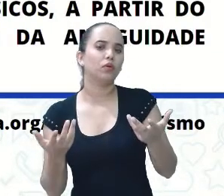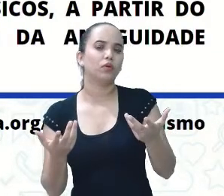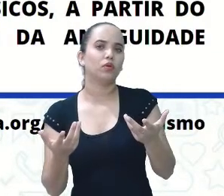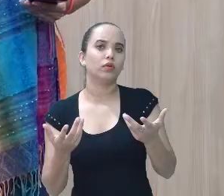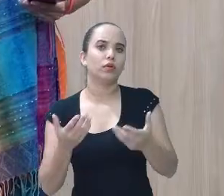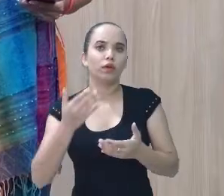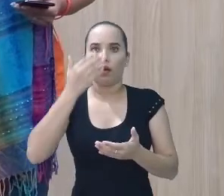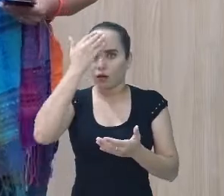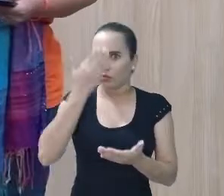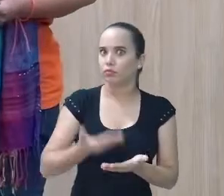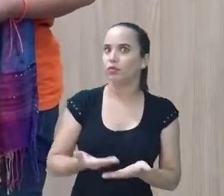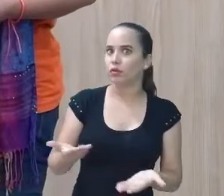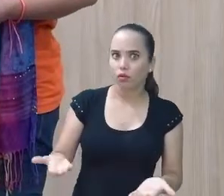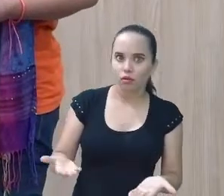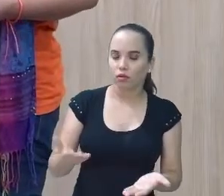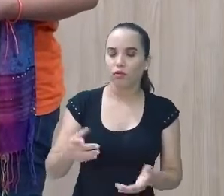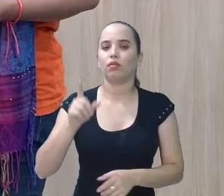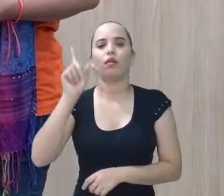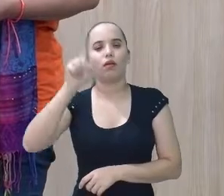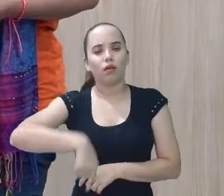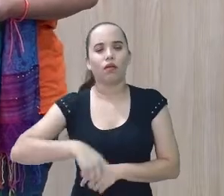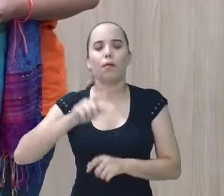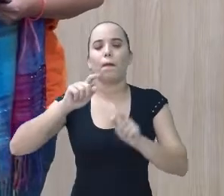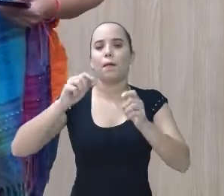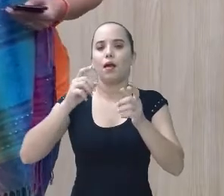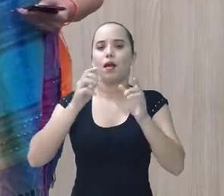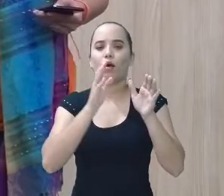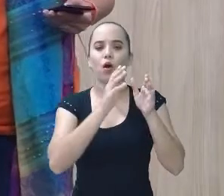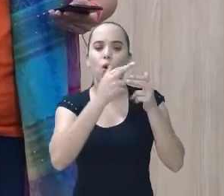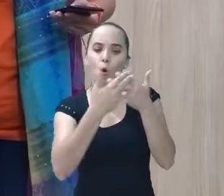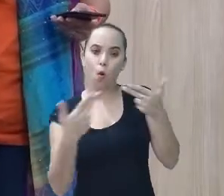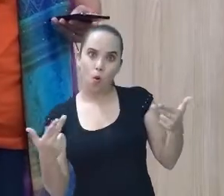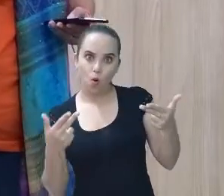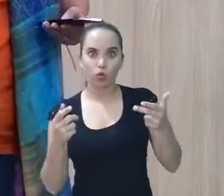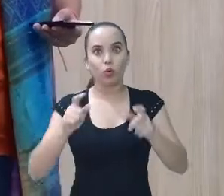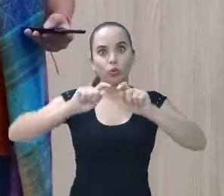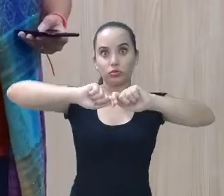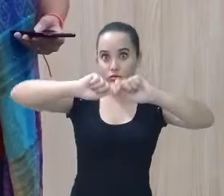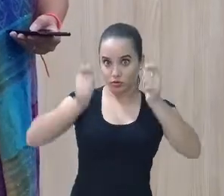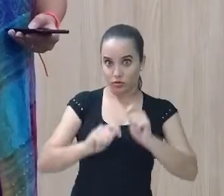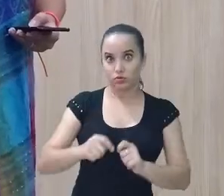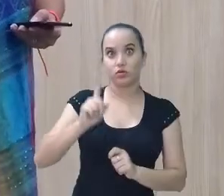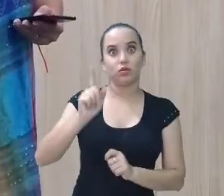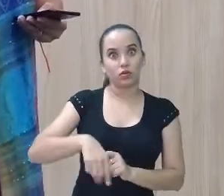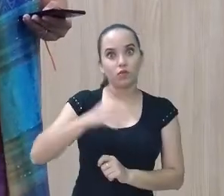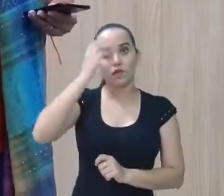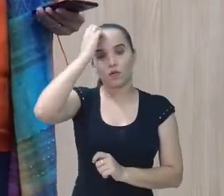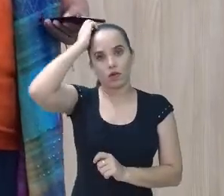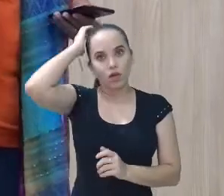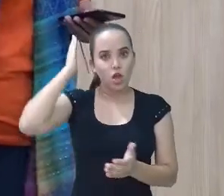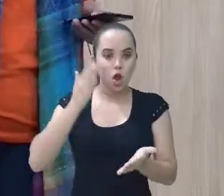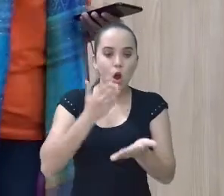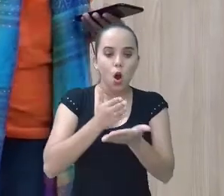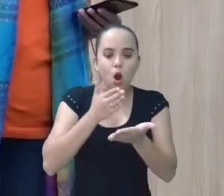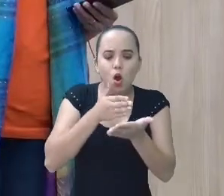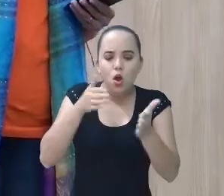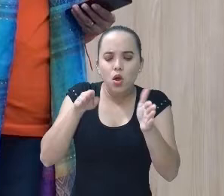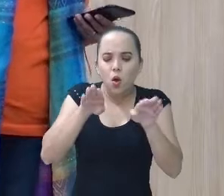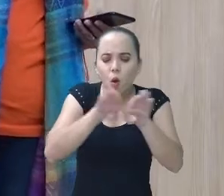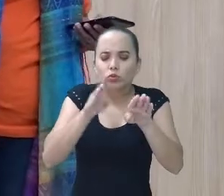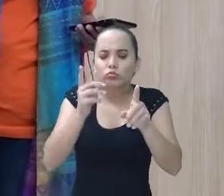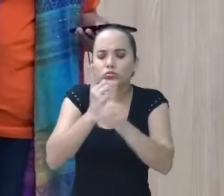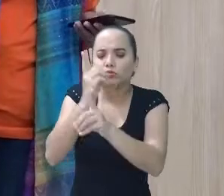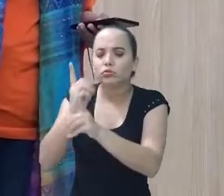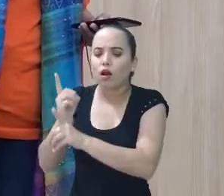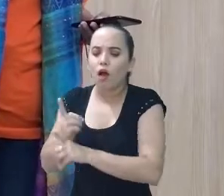novo, gente. Peças artísticas que foram encontradas, né? Peças artísticas da